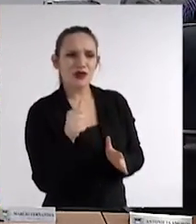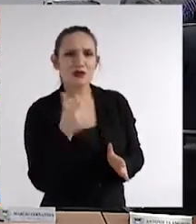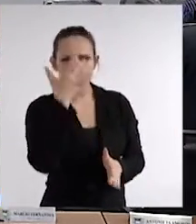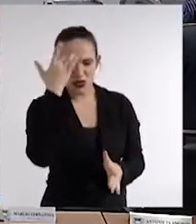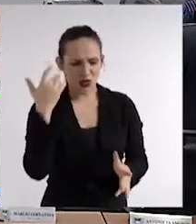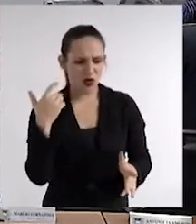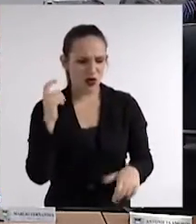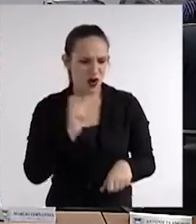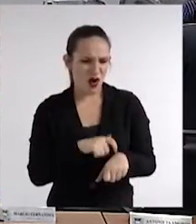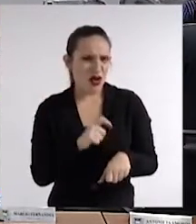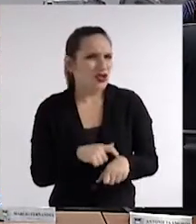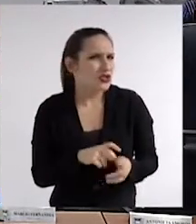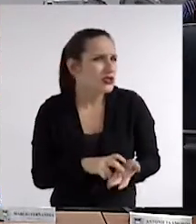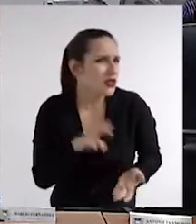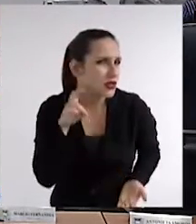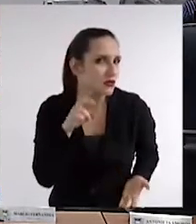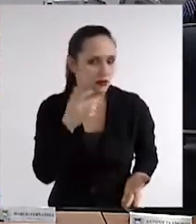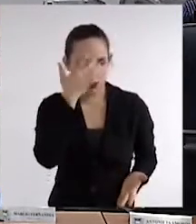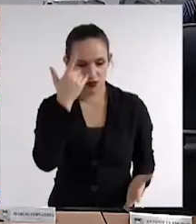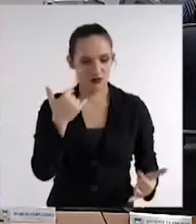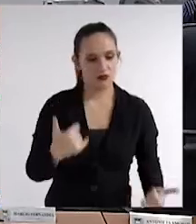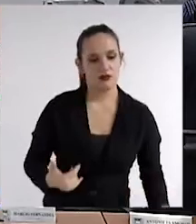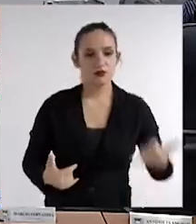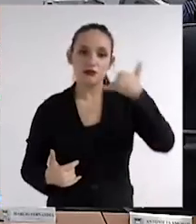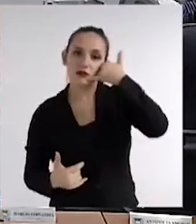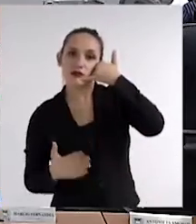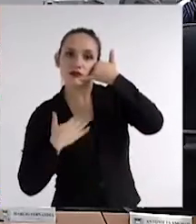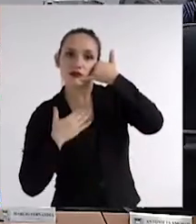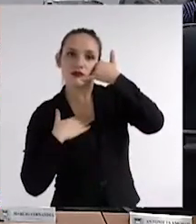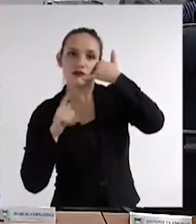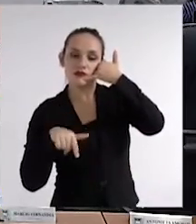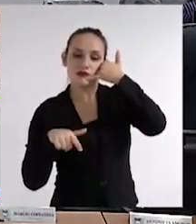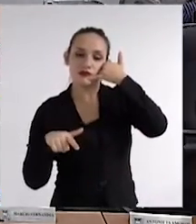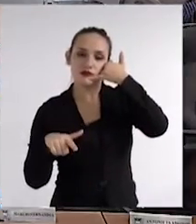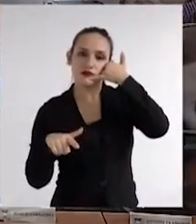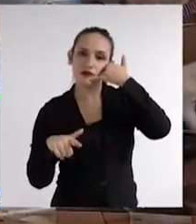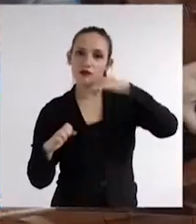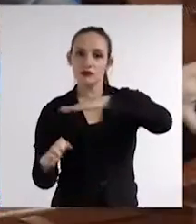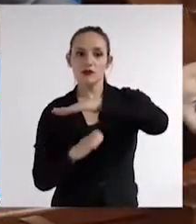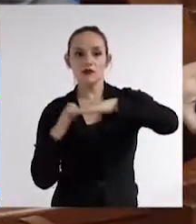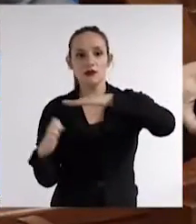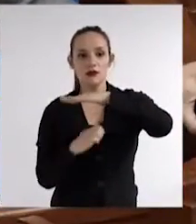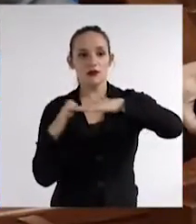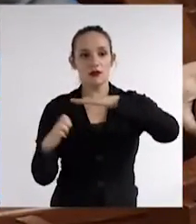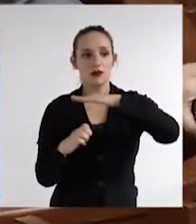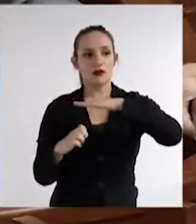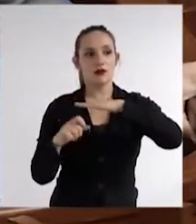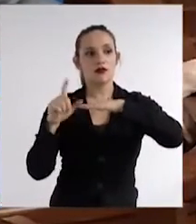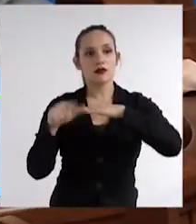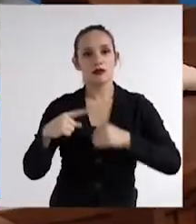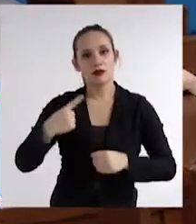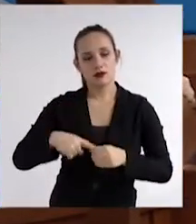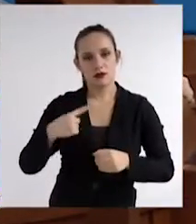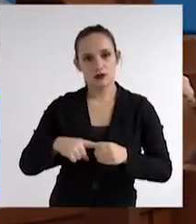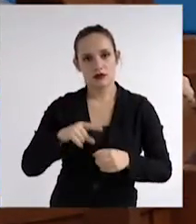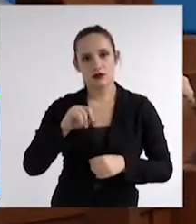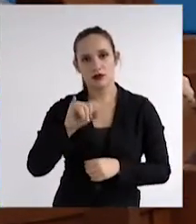uma ligação de uma produtora rural, Alice Sakai, do município de Vinhema.